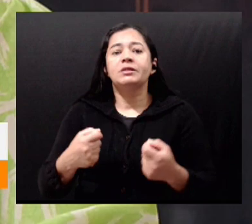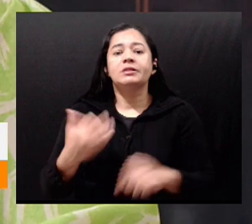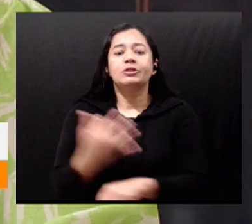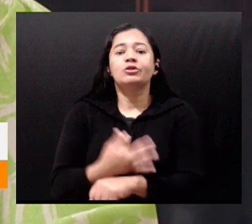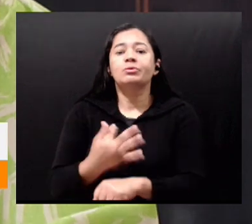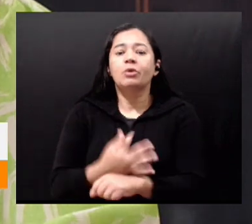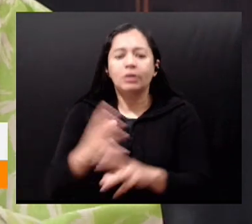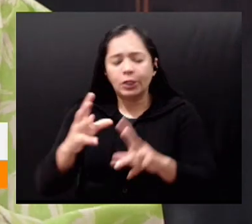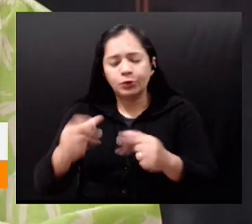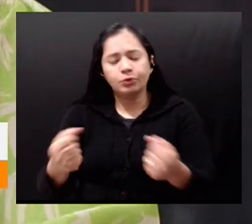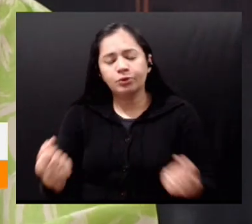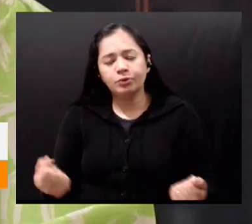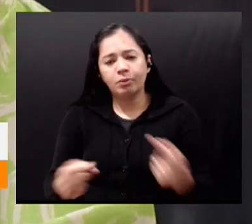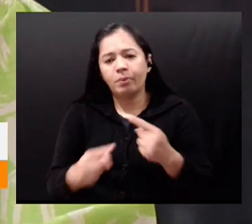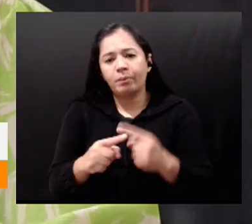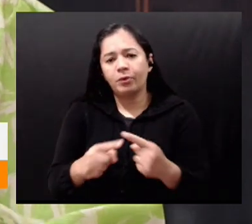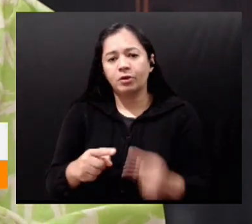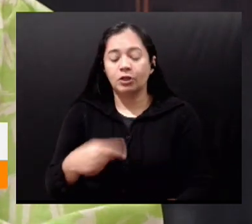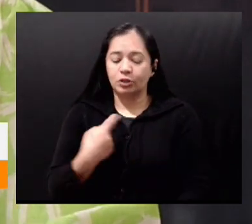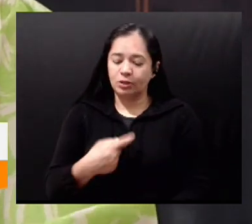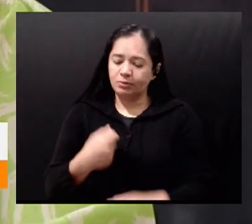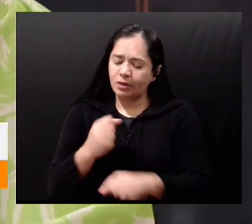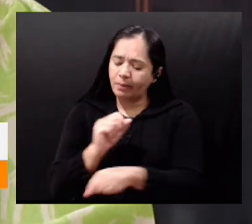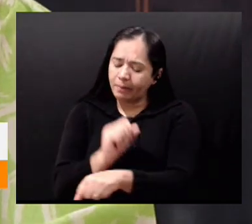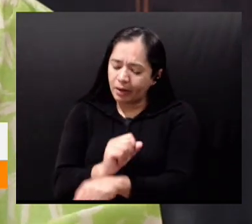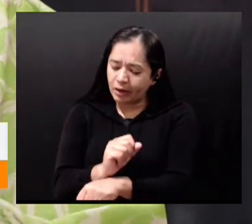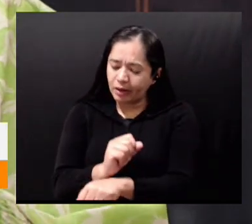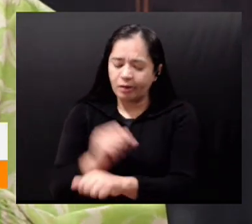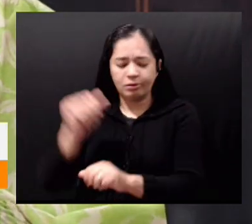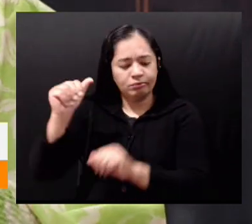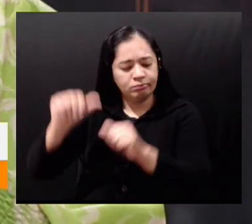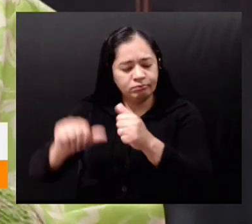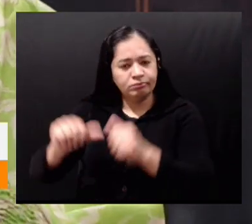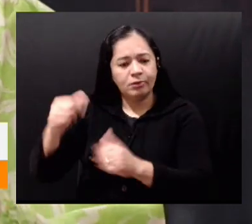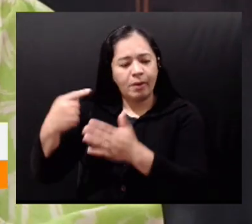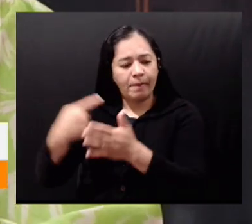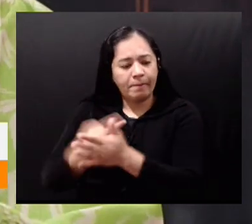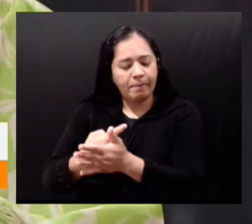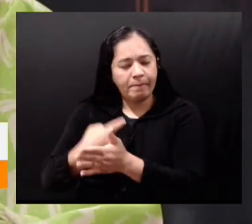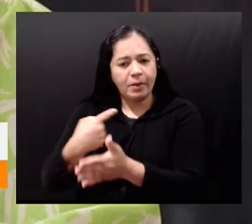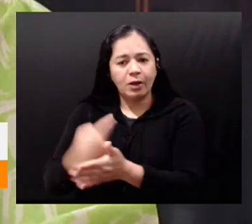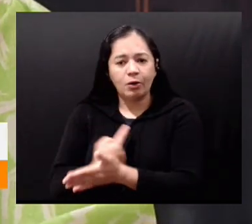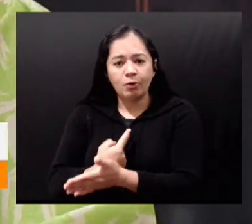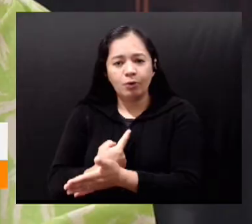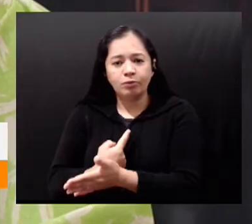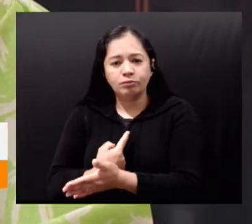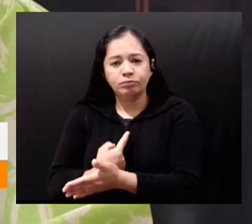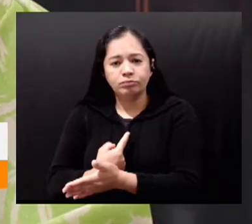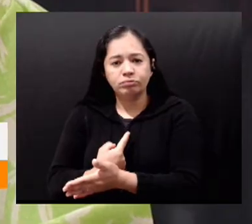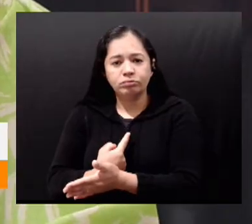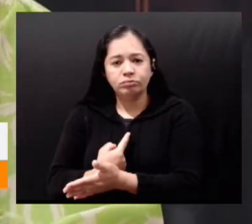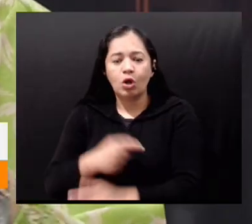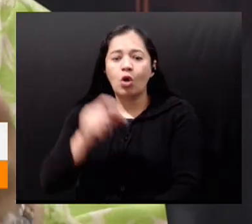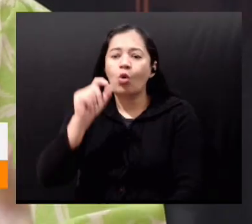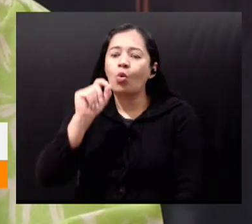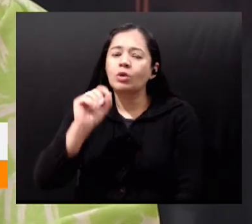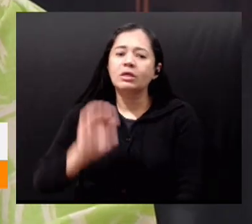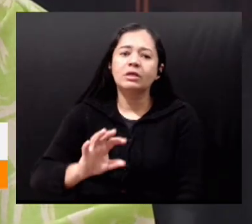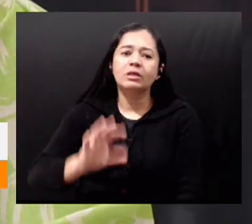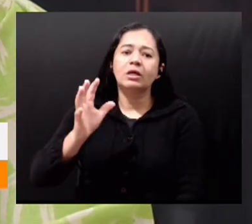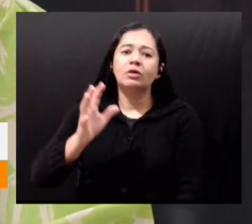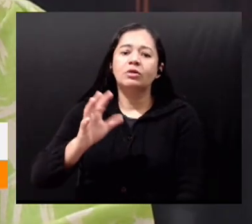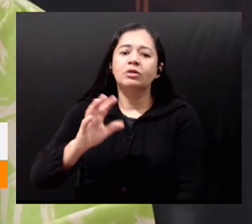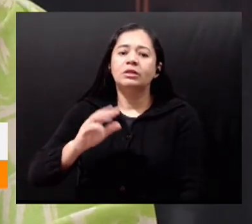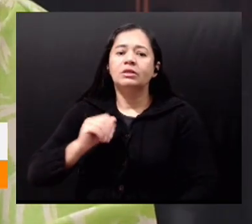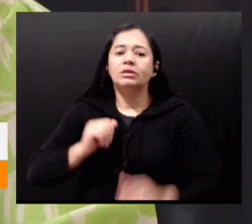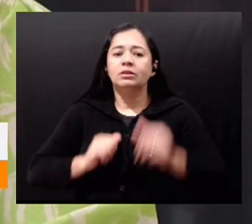gente tem que parar, analisar, se perguntar o que é a causa dessa ansiedade, que eu acho que a gente Uhum. vai falar um